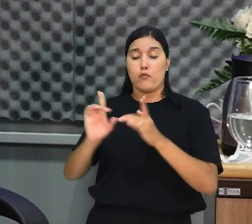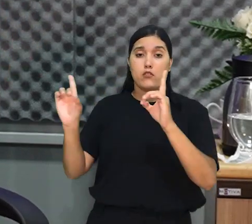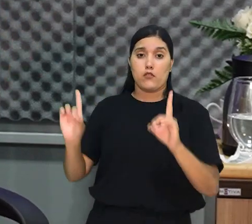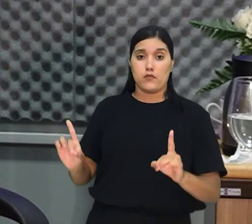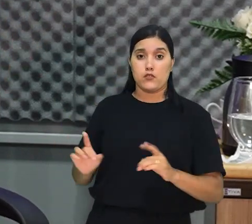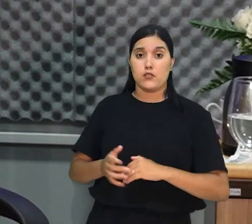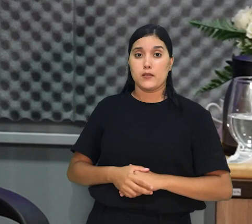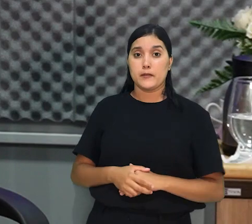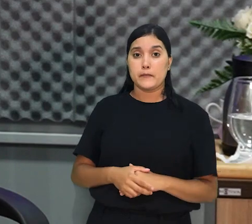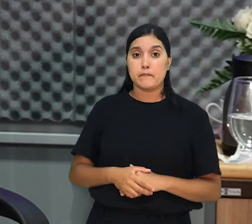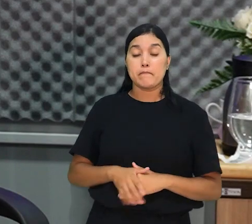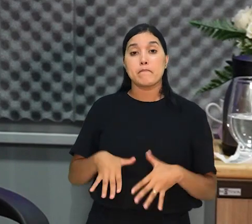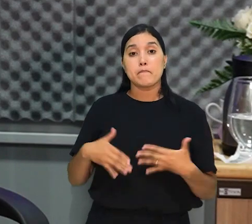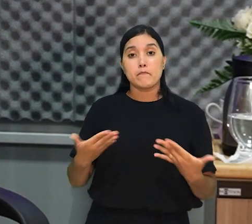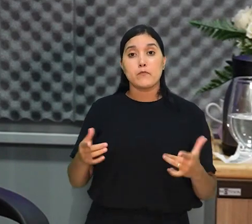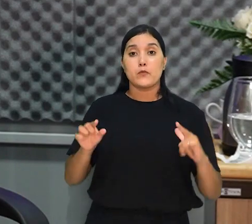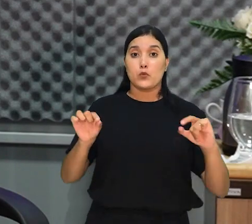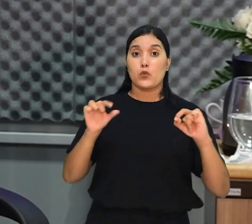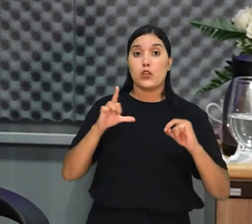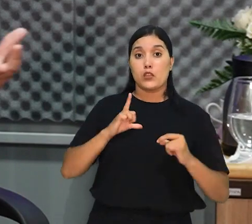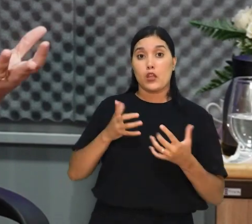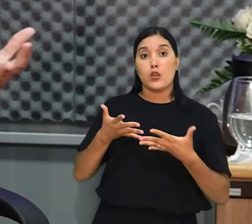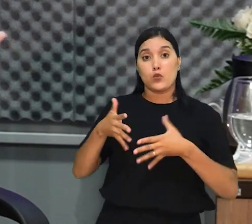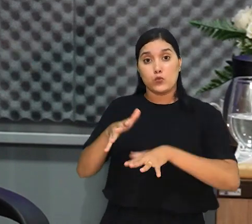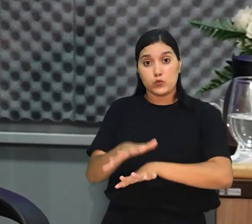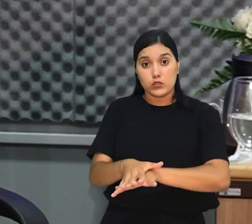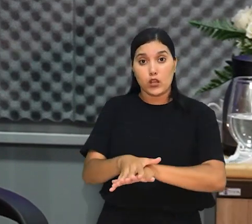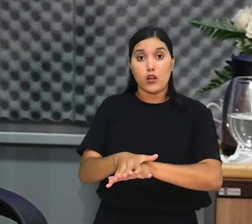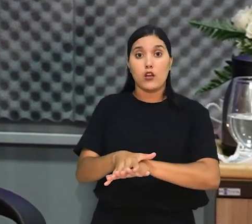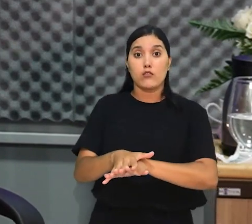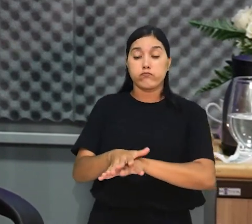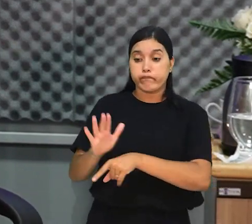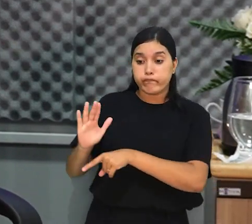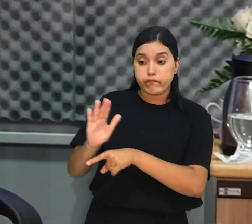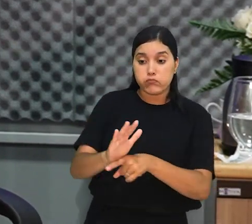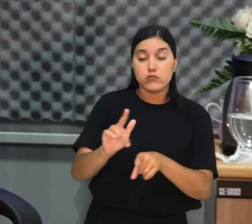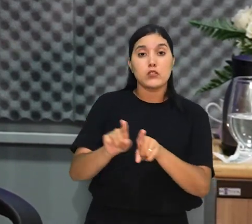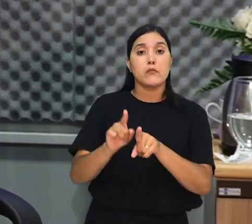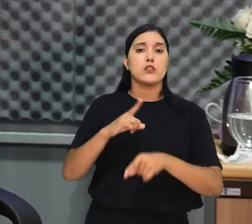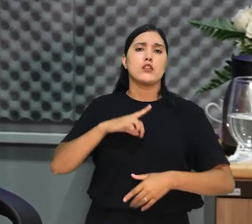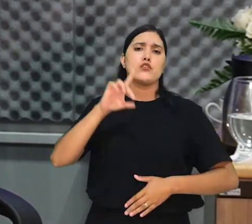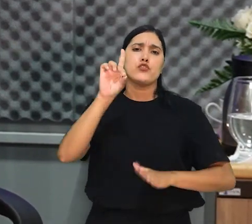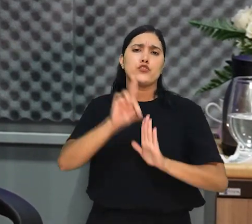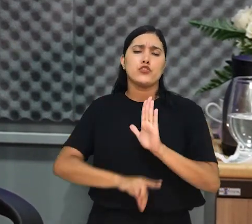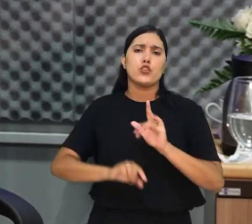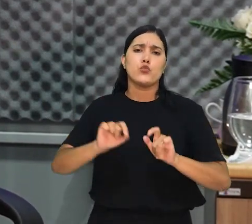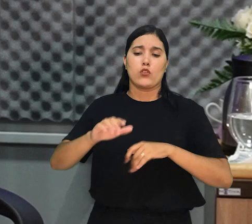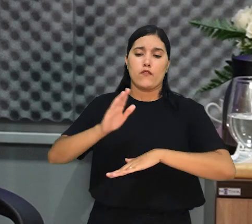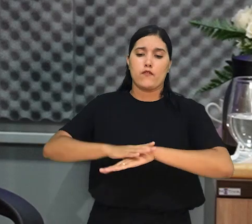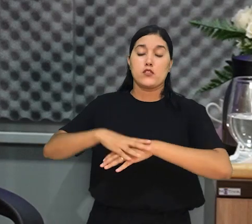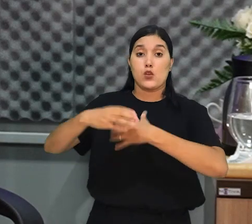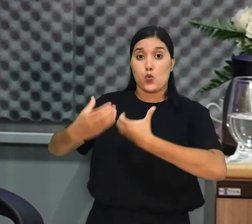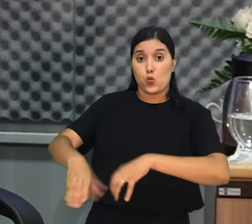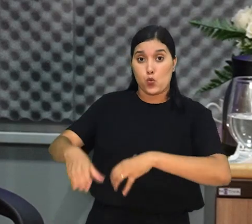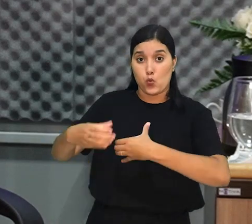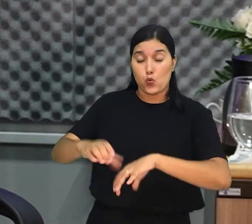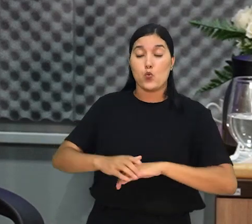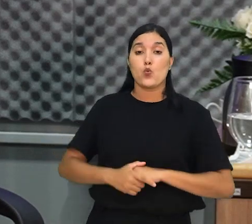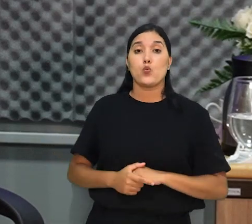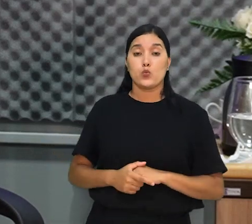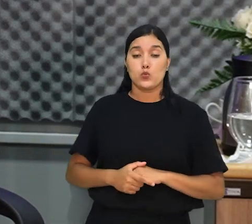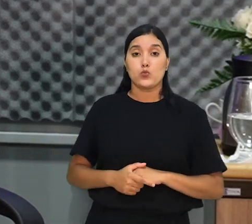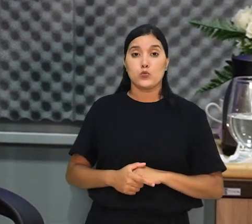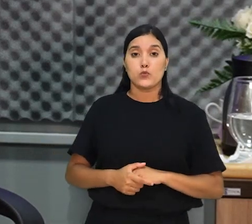pessoa com deficiência. Então, além da inclusão, além do amparo, eles também têm direito a prestar concursos públicos, né, tem